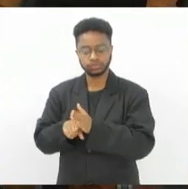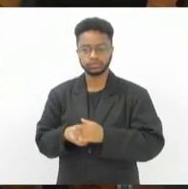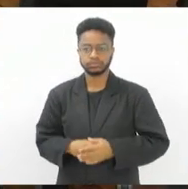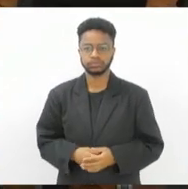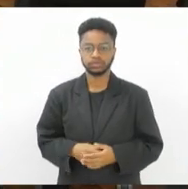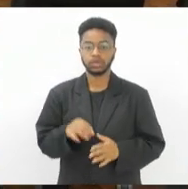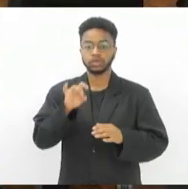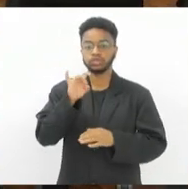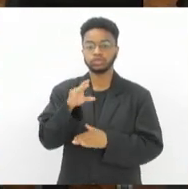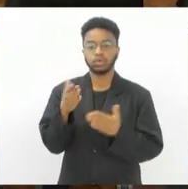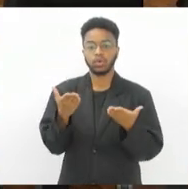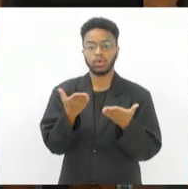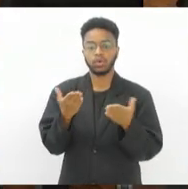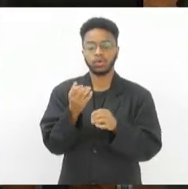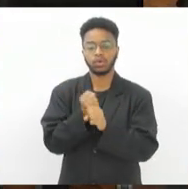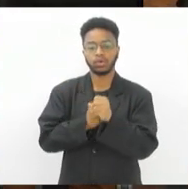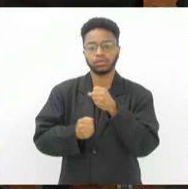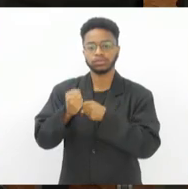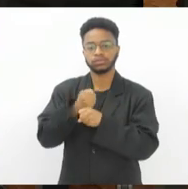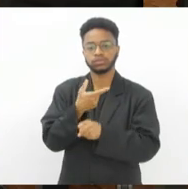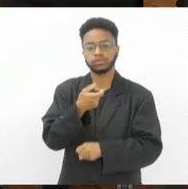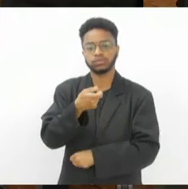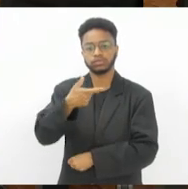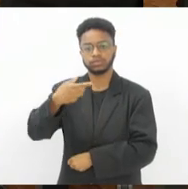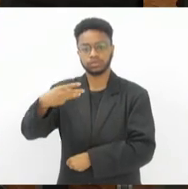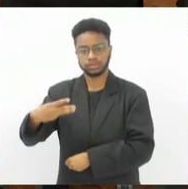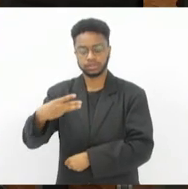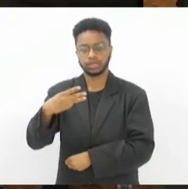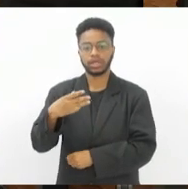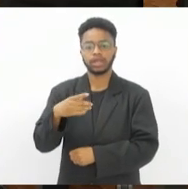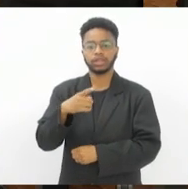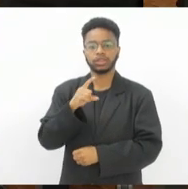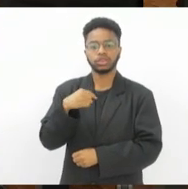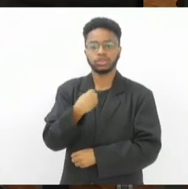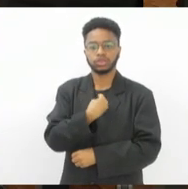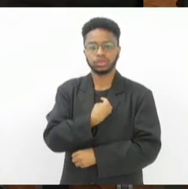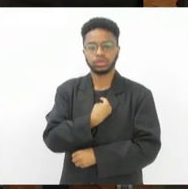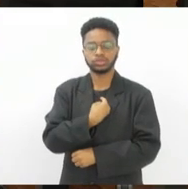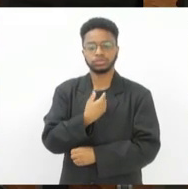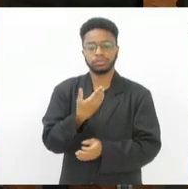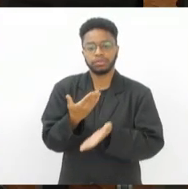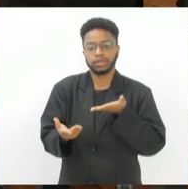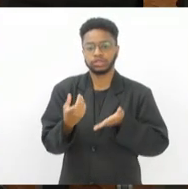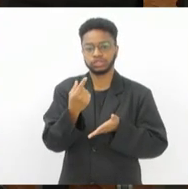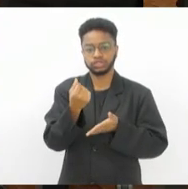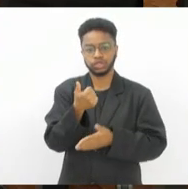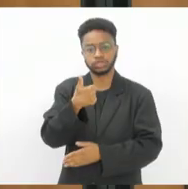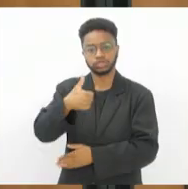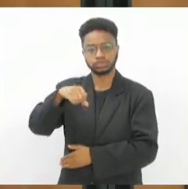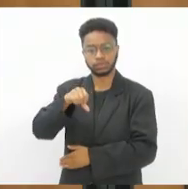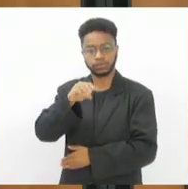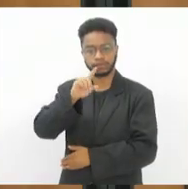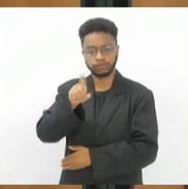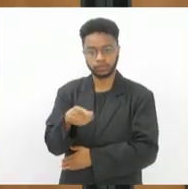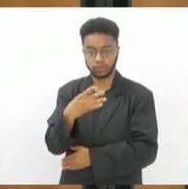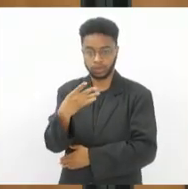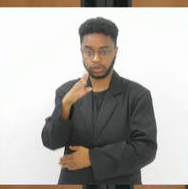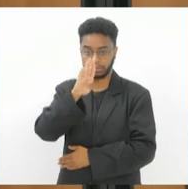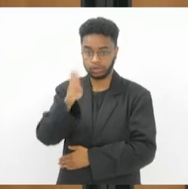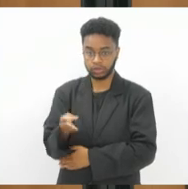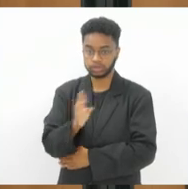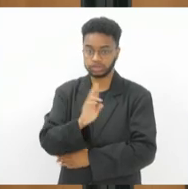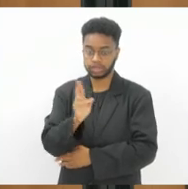Somente em 2023, a renúncia fiscal fluminense foi de 19,4 bilhões de reais, o que correspondeu